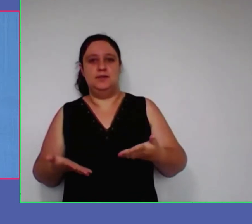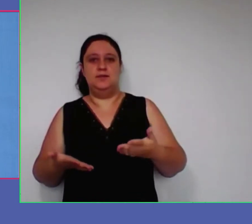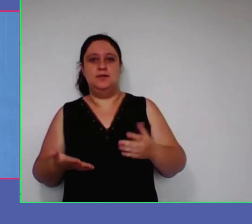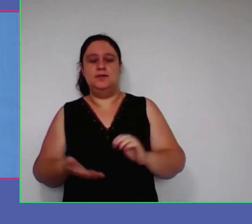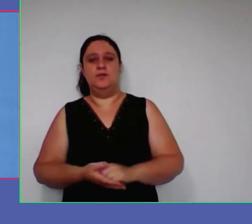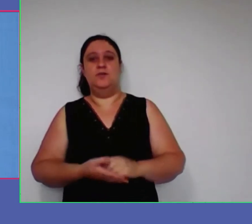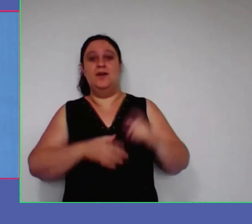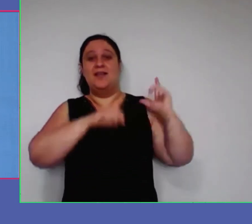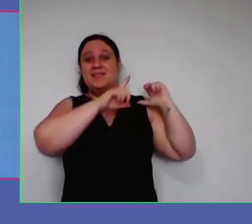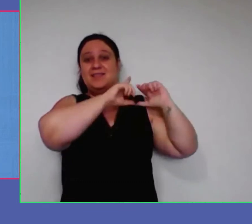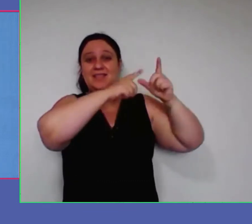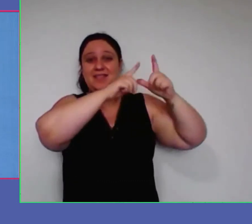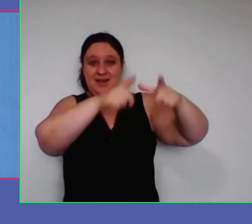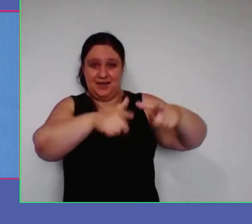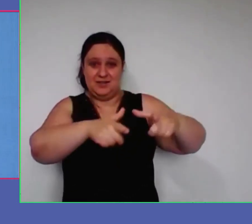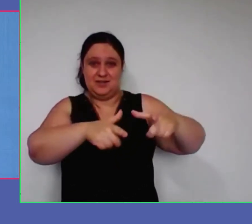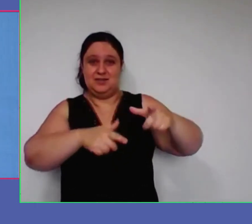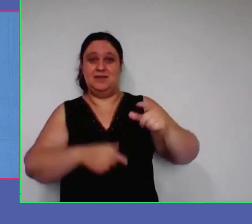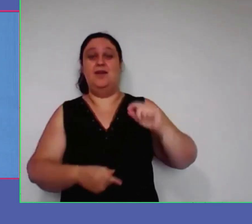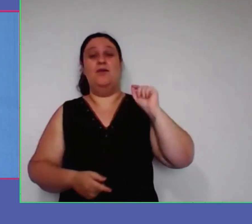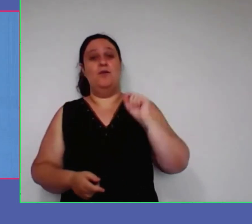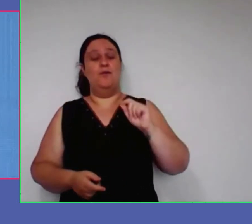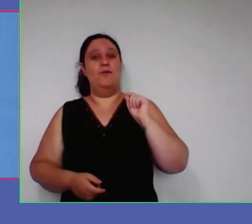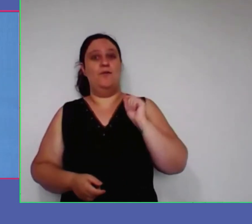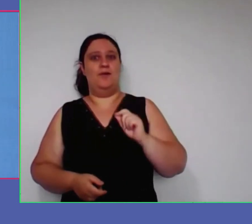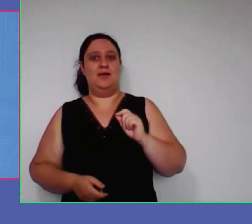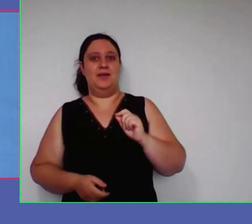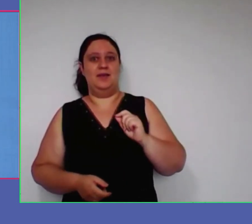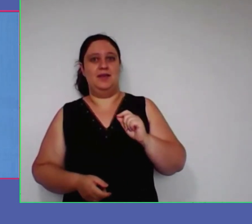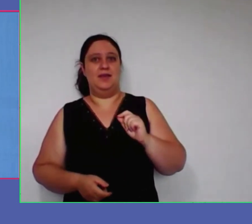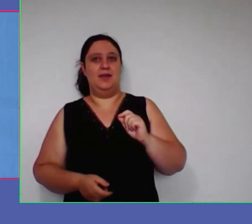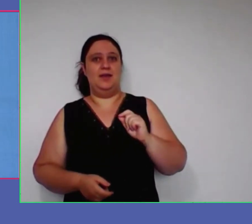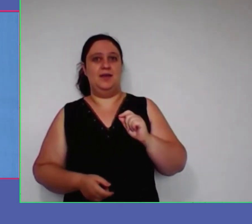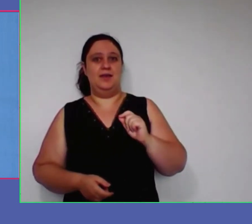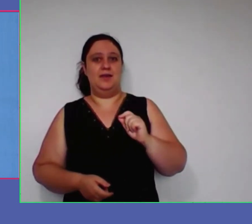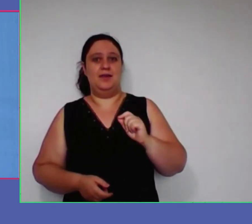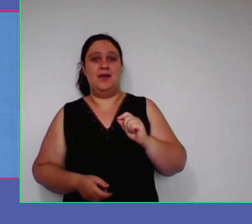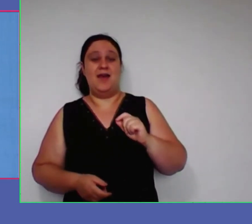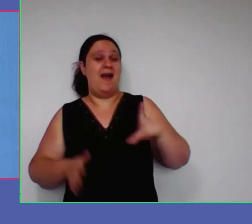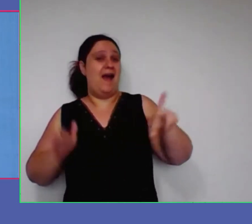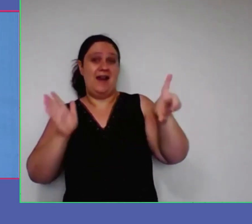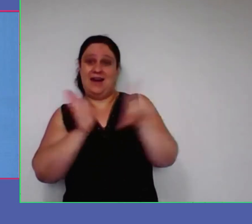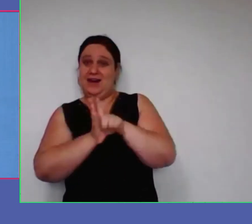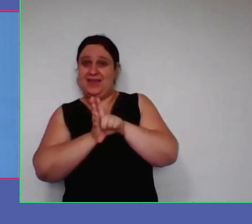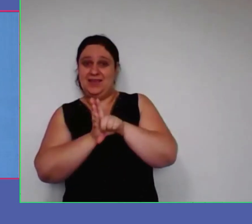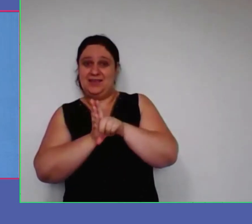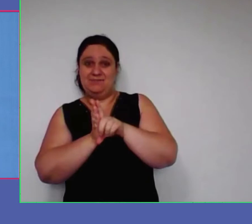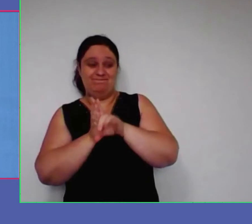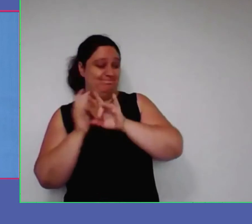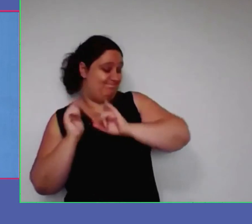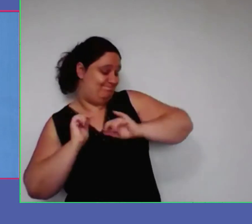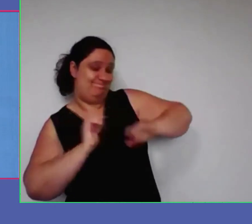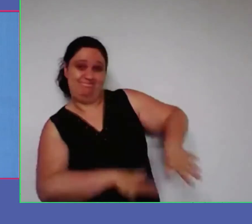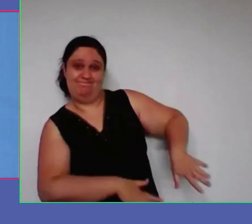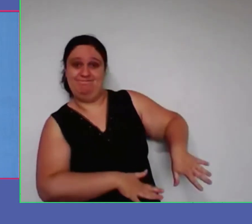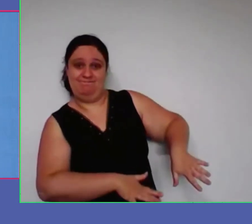acaba, né, invalidando a própria lei. Jesus então falou: vocês invalidam a lei